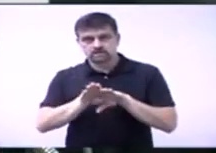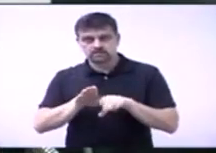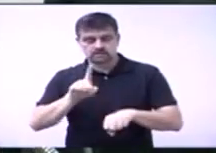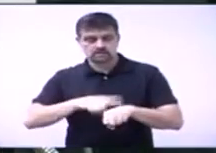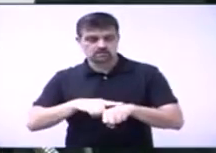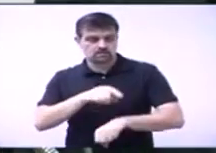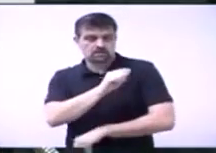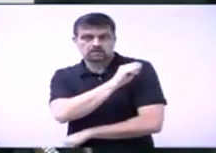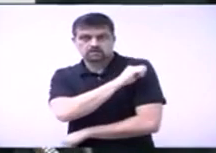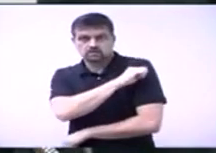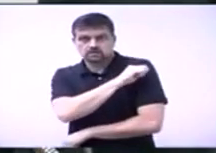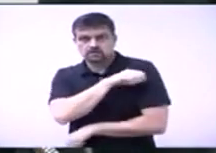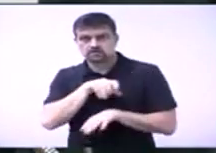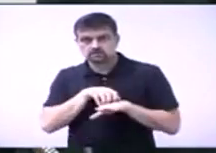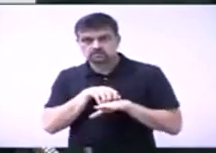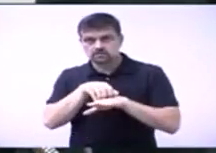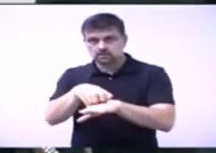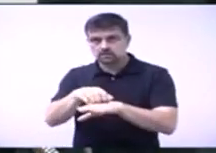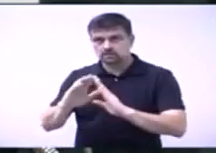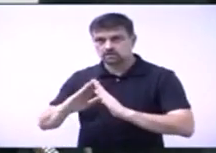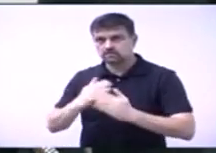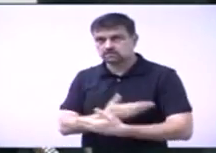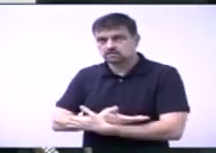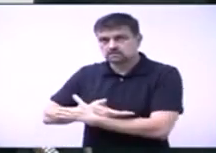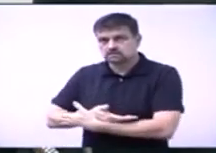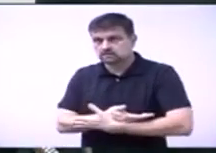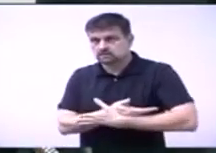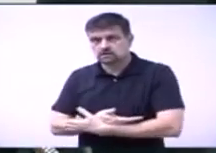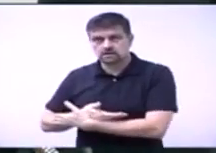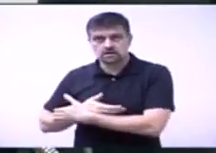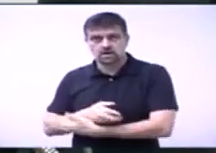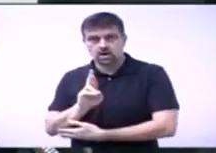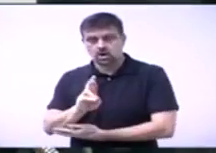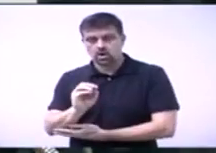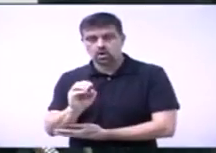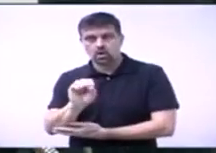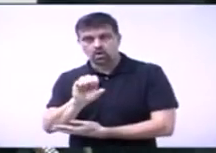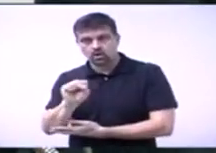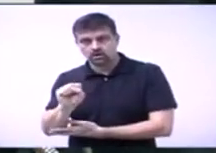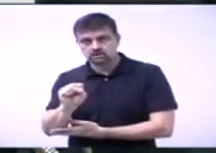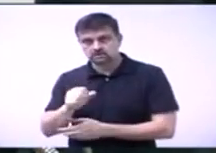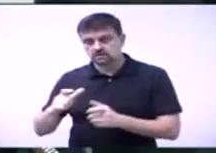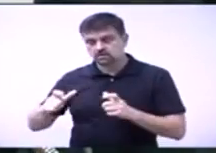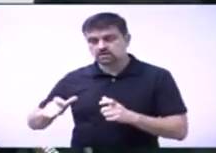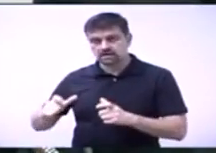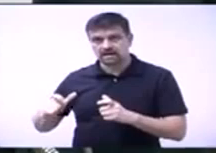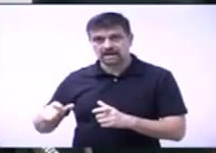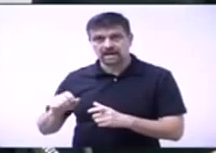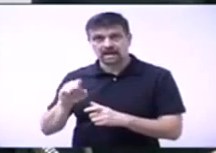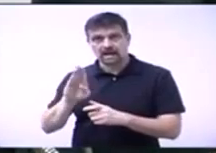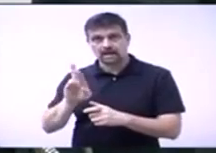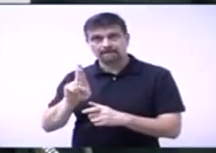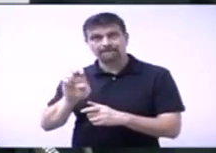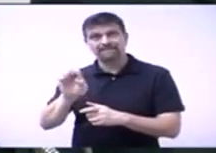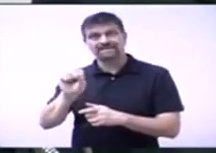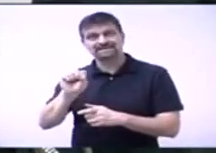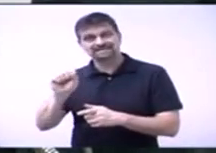de alunos da EMEI Creche Rosa Vassalo Secomandi, no bairro Vila Bressani.